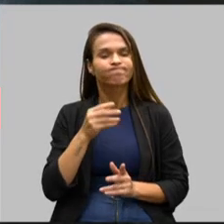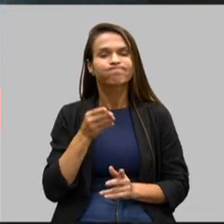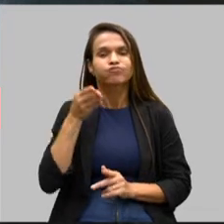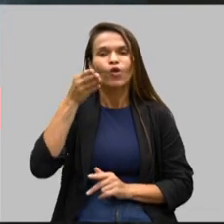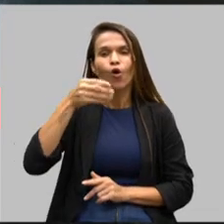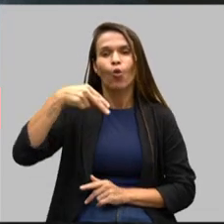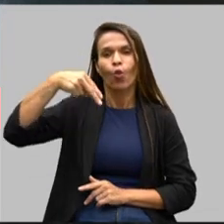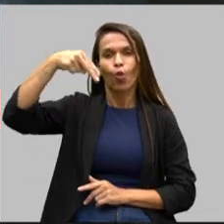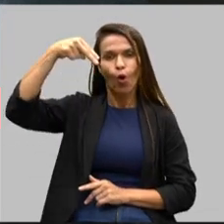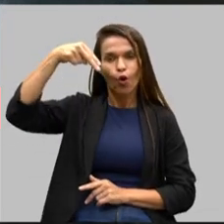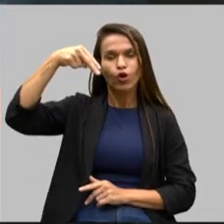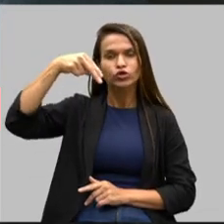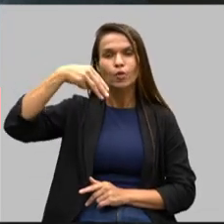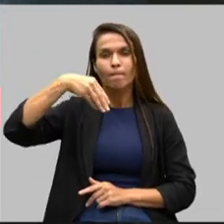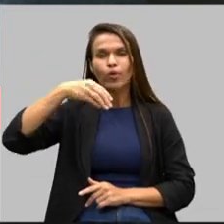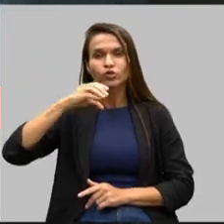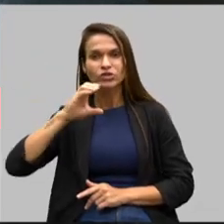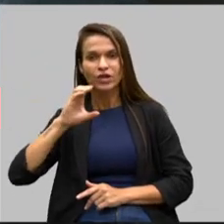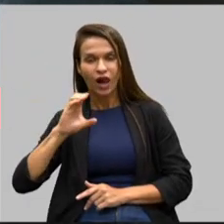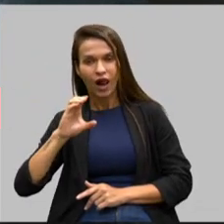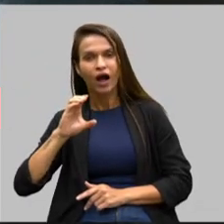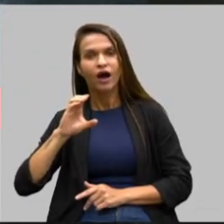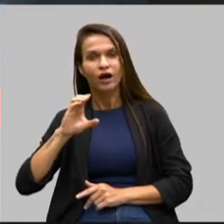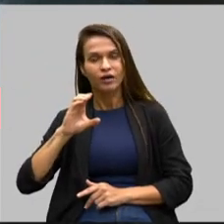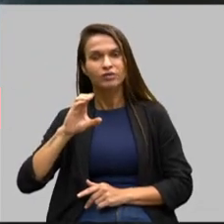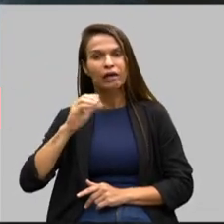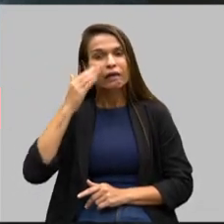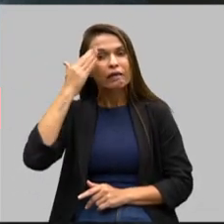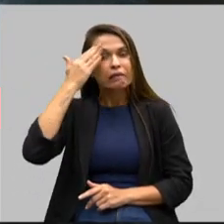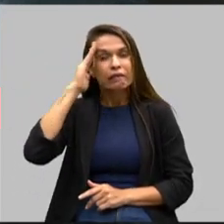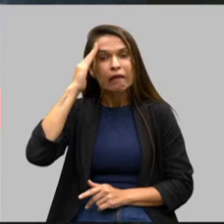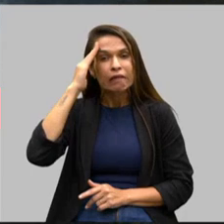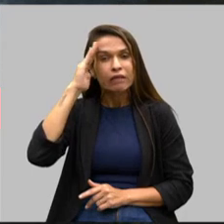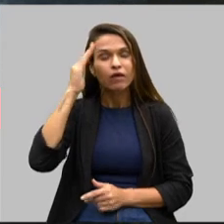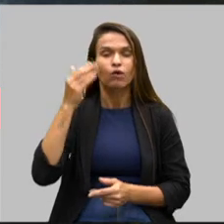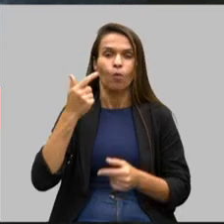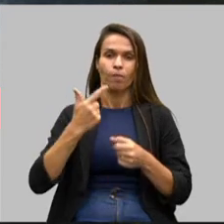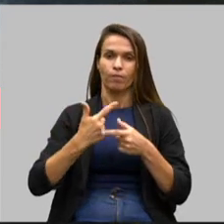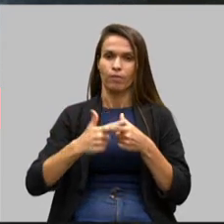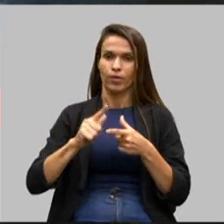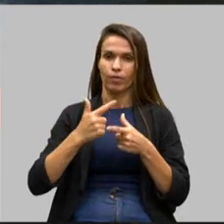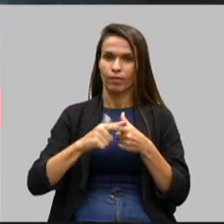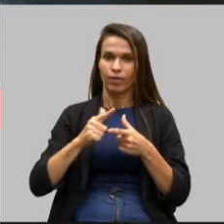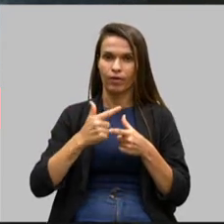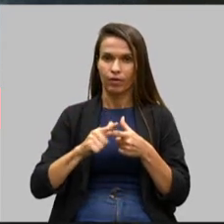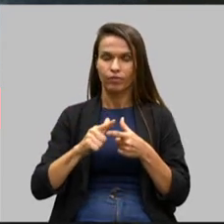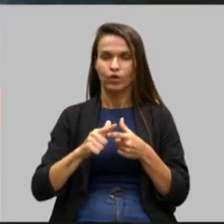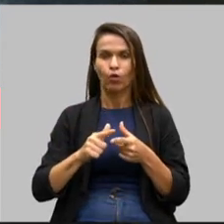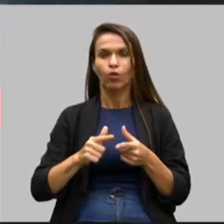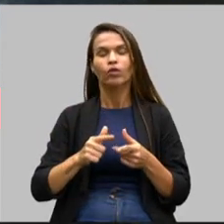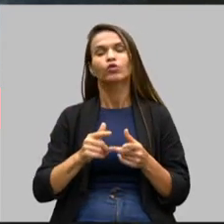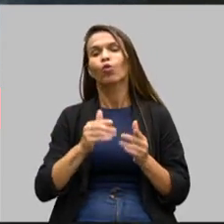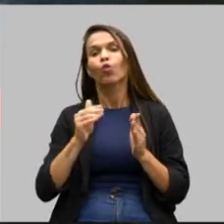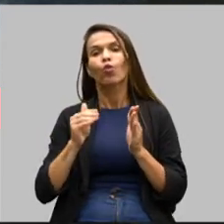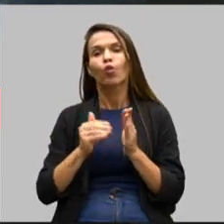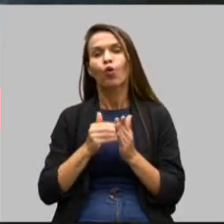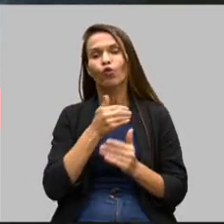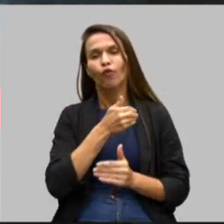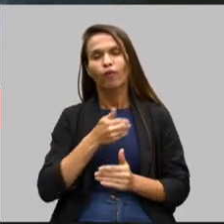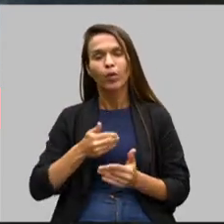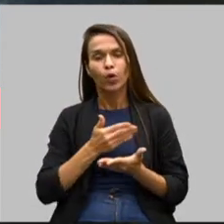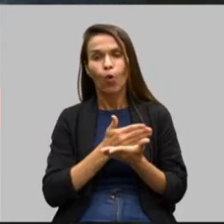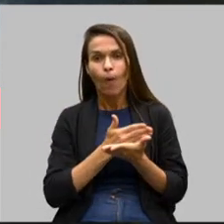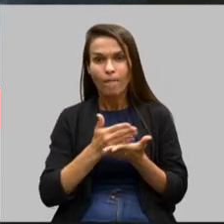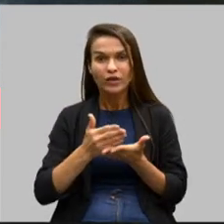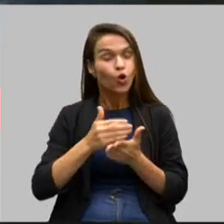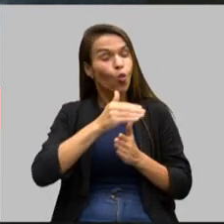Claros, para saber e entender o problema. Todo governo que inicia o governo, todos eles,